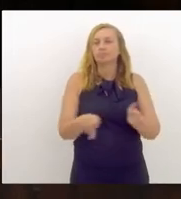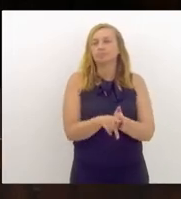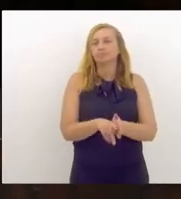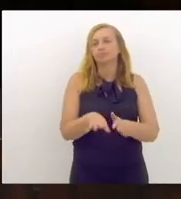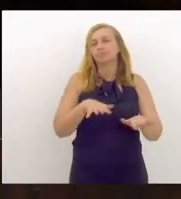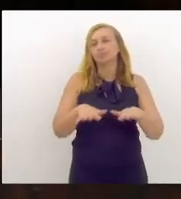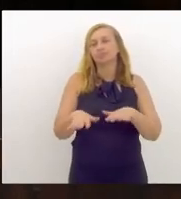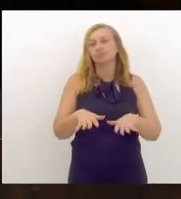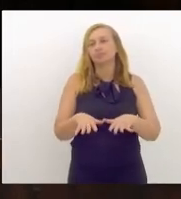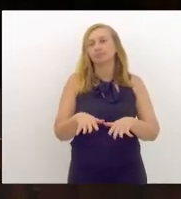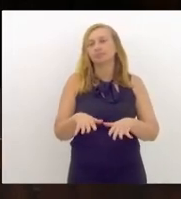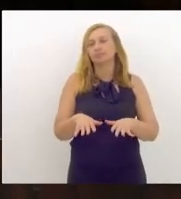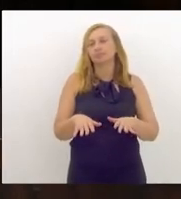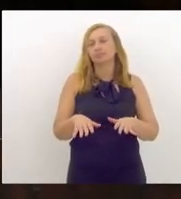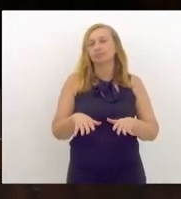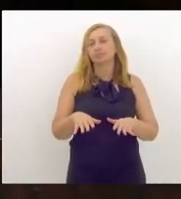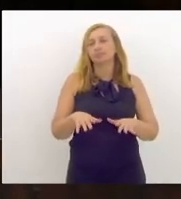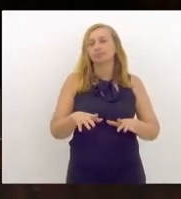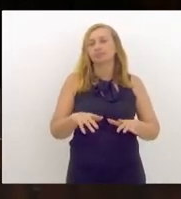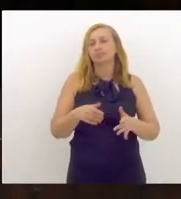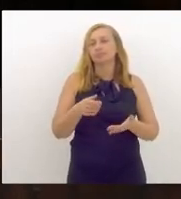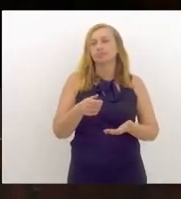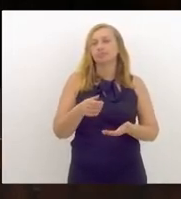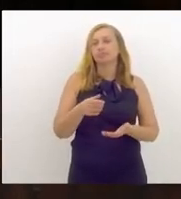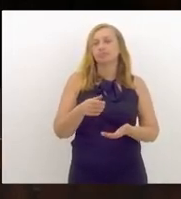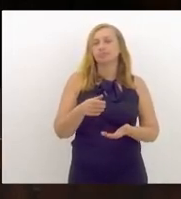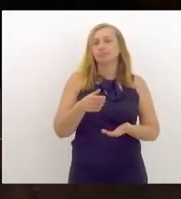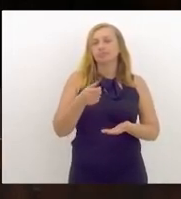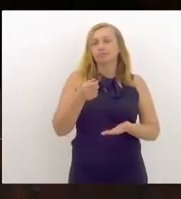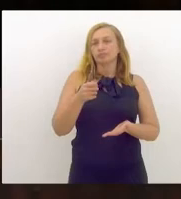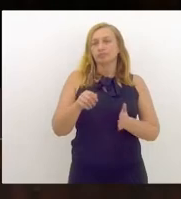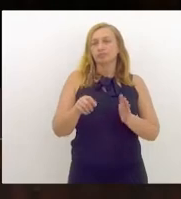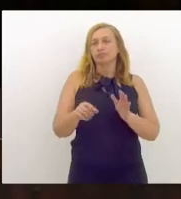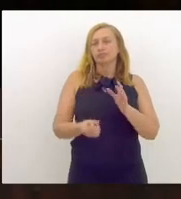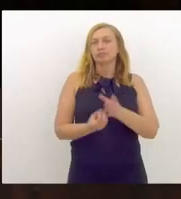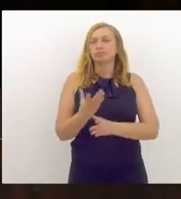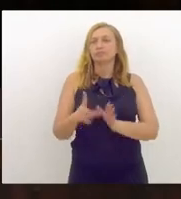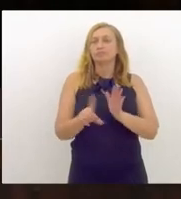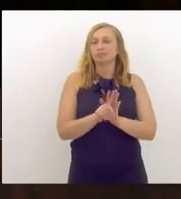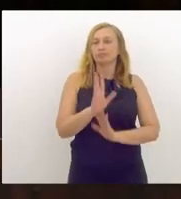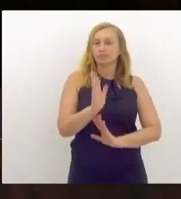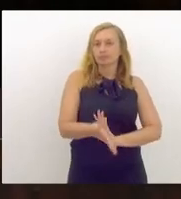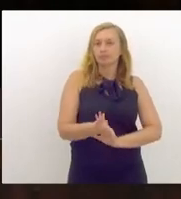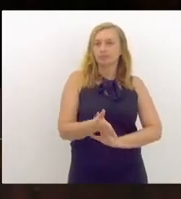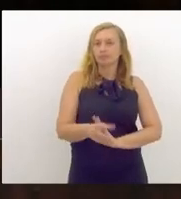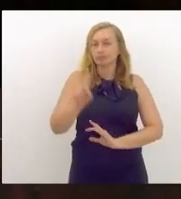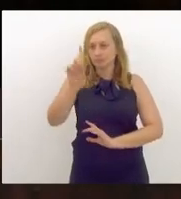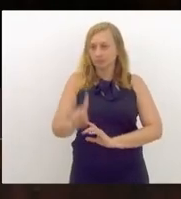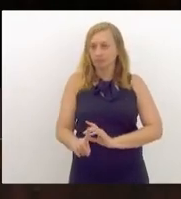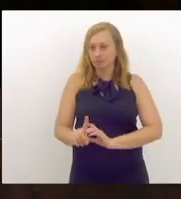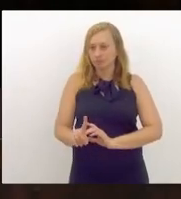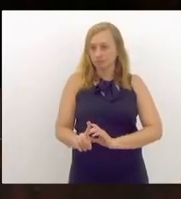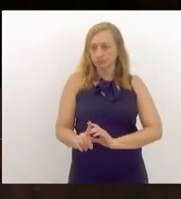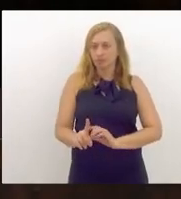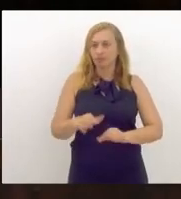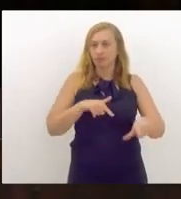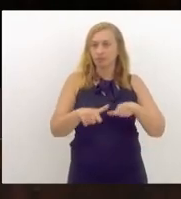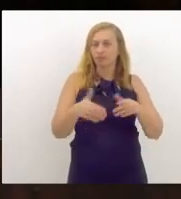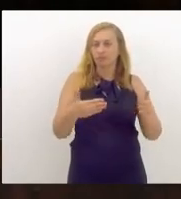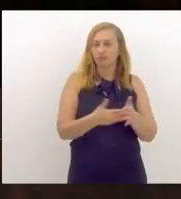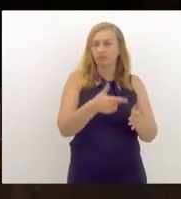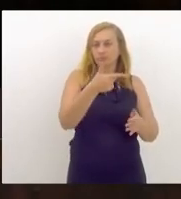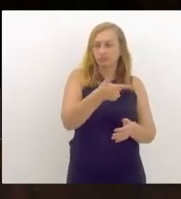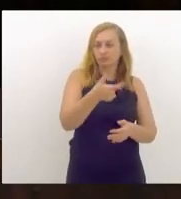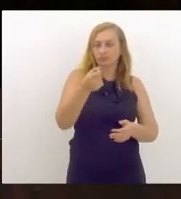revoga já é uma pauta muito importante porque se o direito de trabalho já estava até 2017 Como eu disse